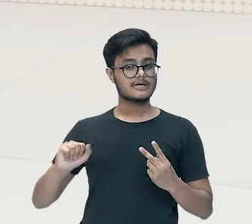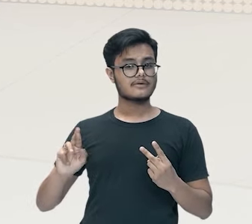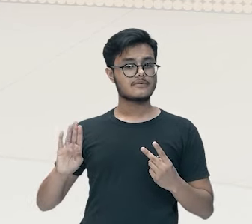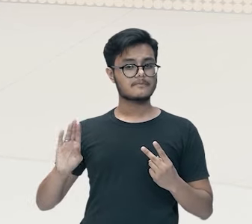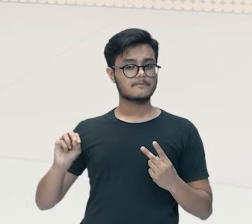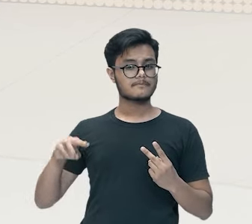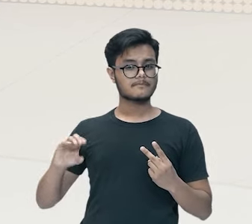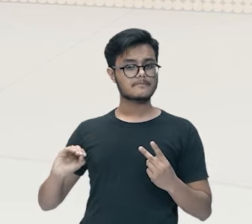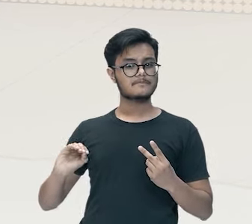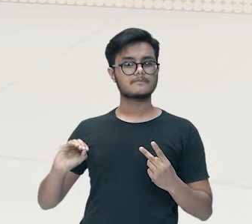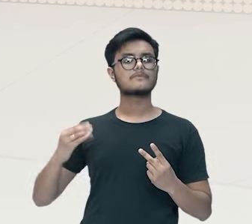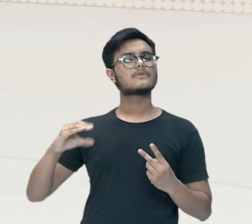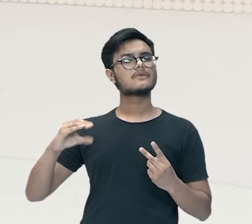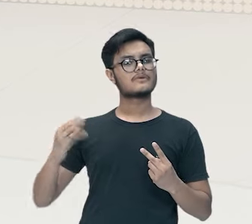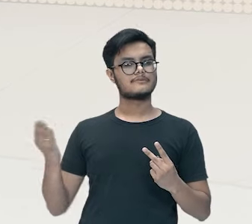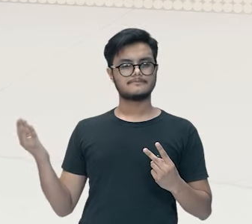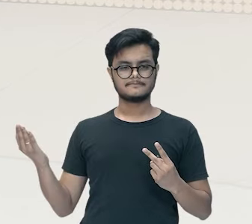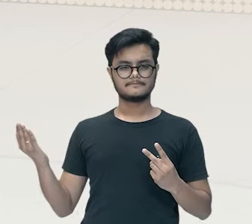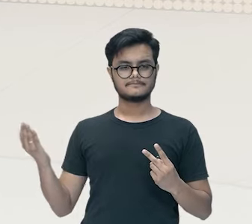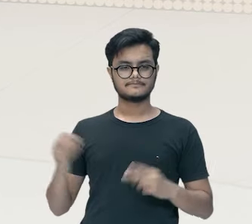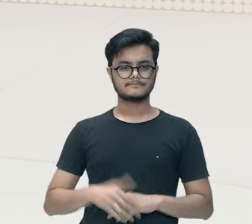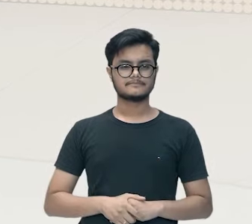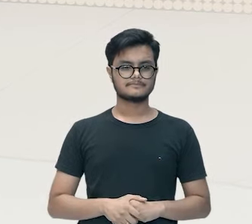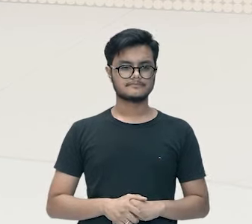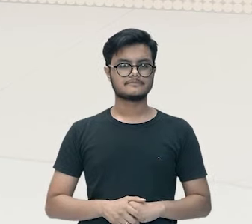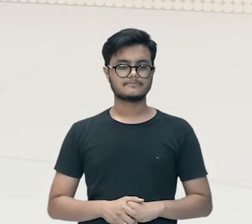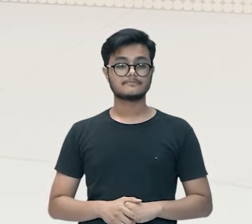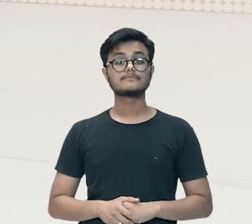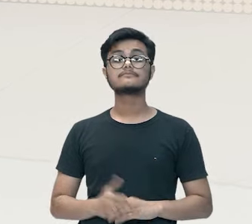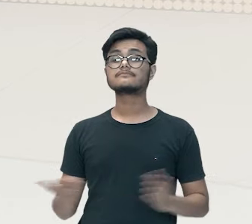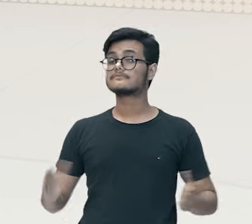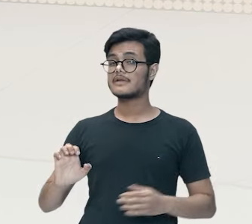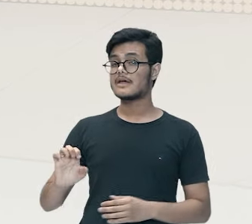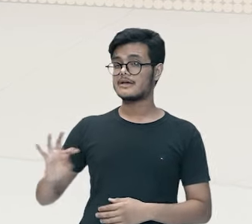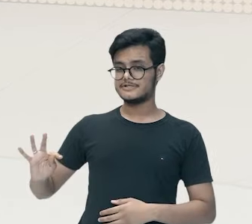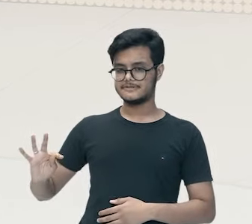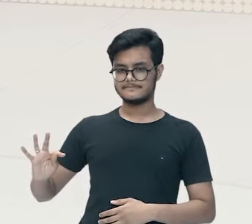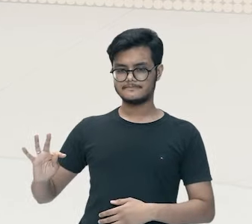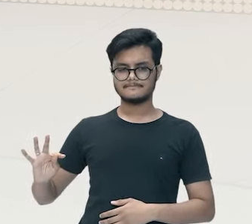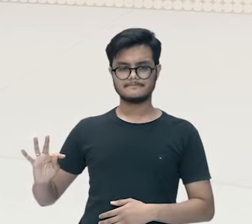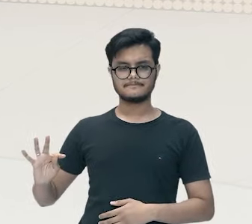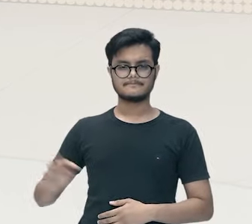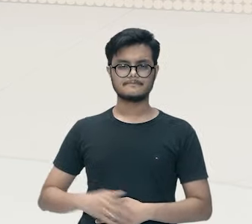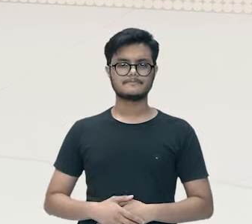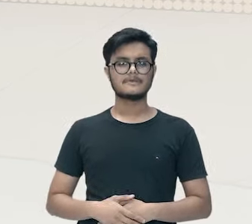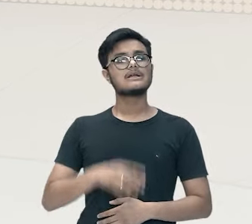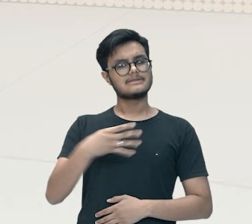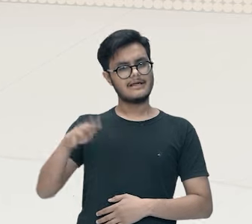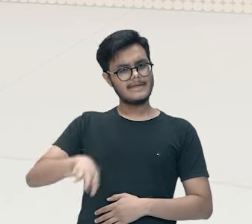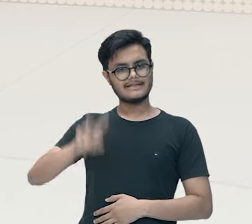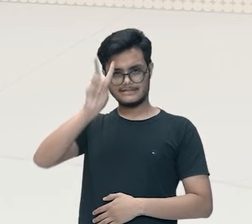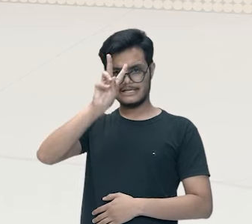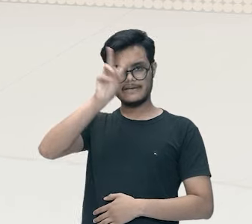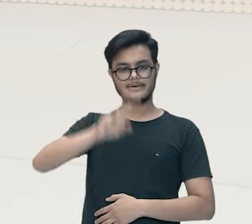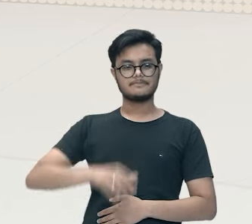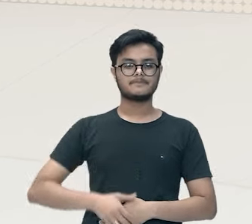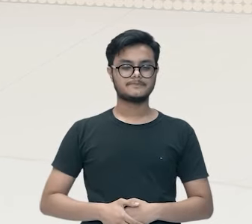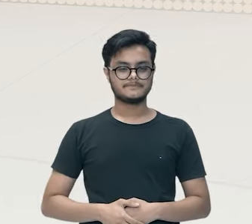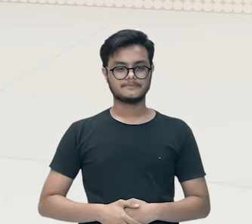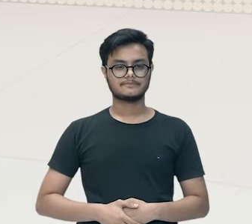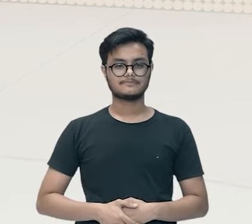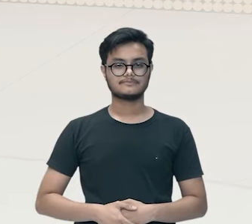2 carbonos, vamos continuar aqui. Eu já sei que o prefixo vai ser et. Lá na tabelinha tá dizendo, né? Prefixo para